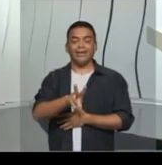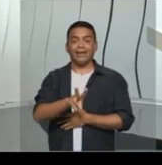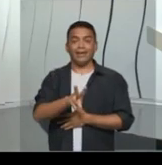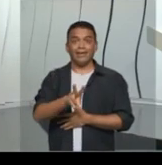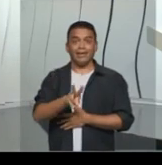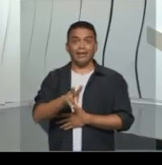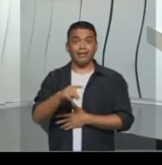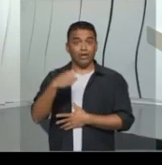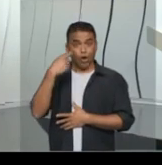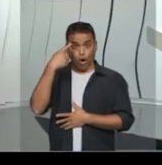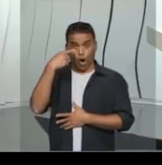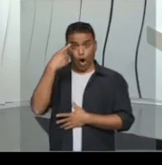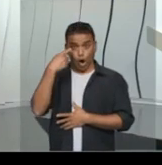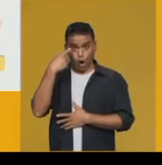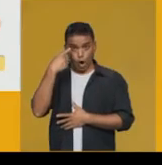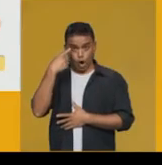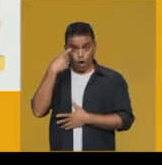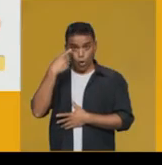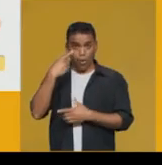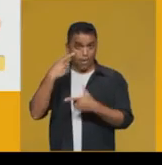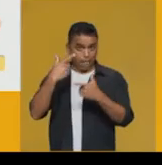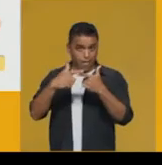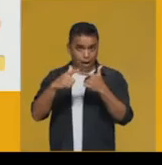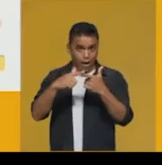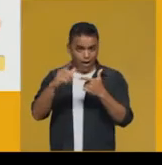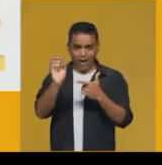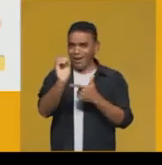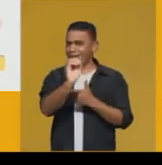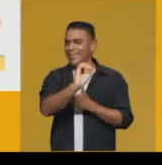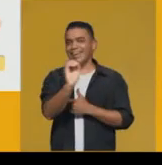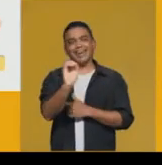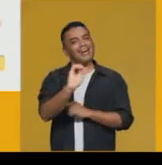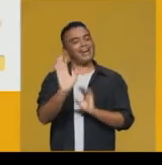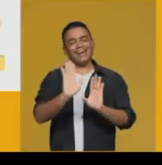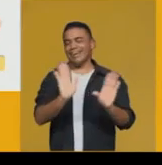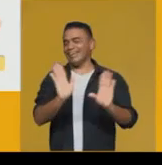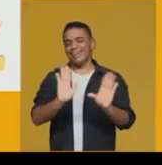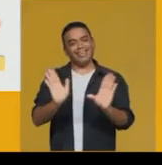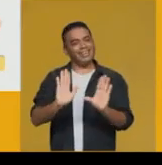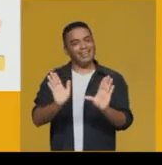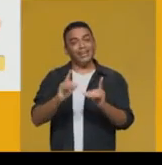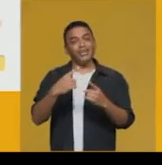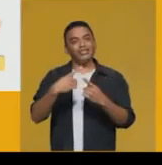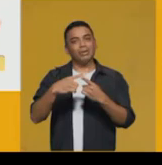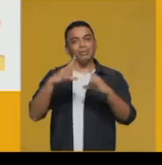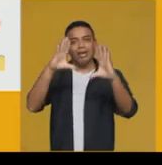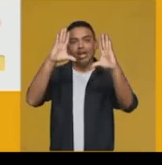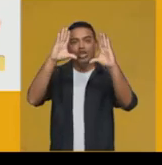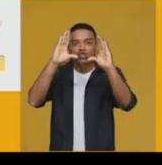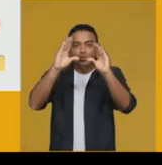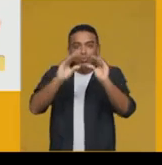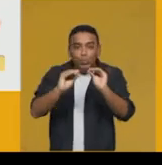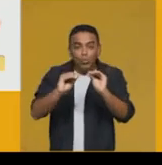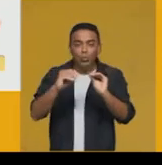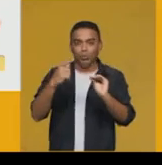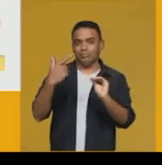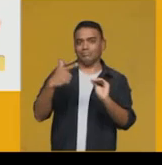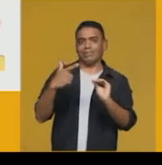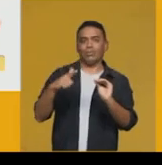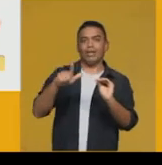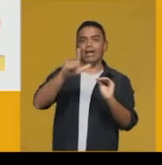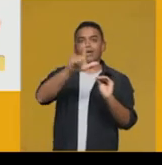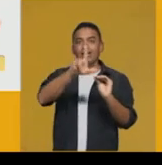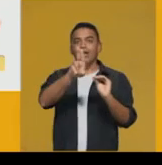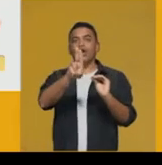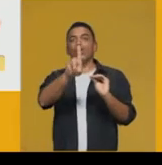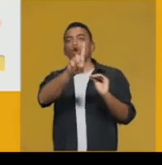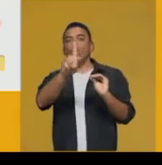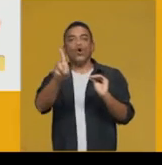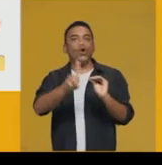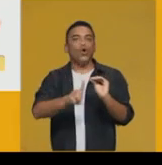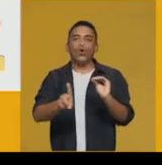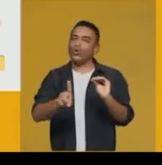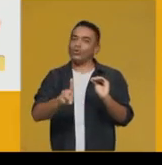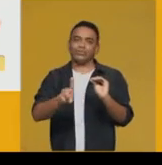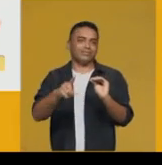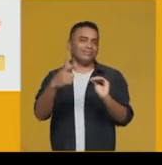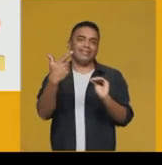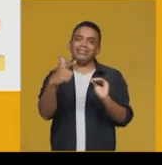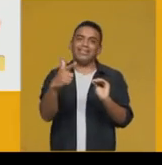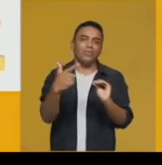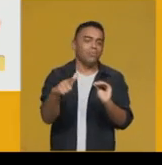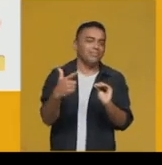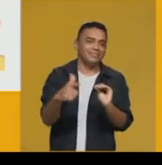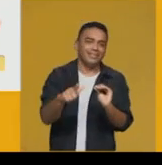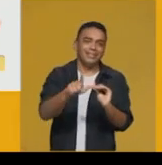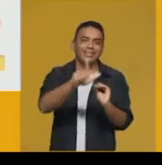têm defeito. Não é um problema visual, mas sim uma ausência de raio